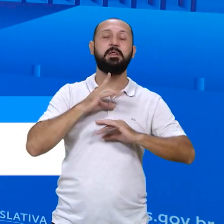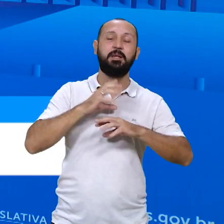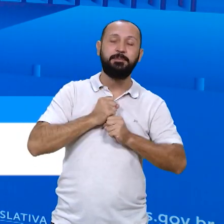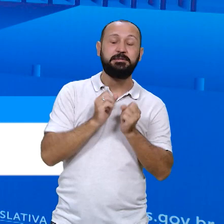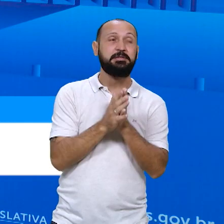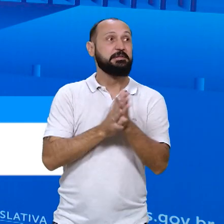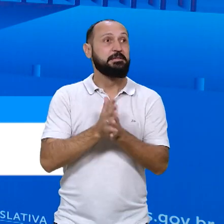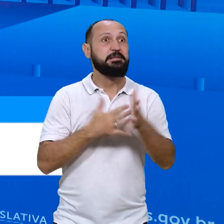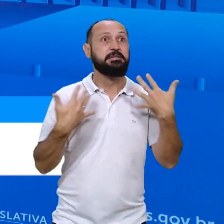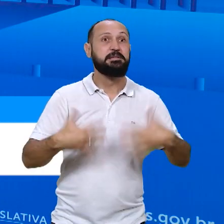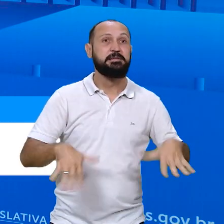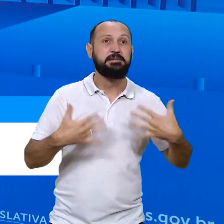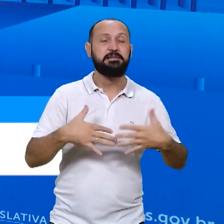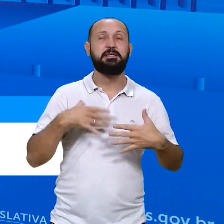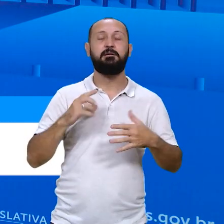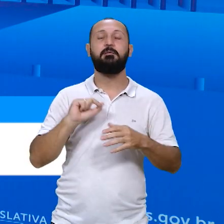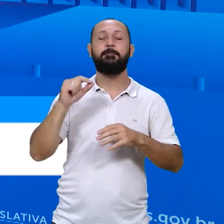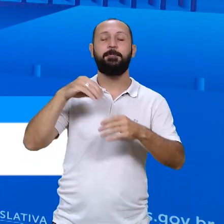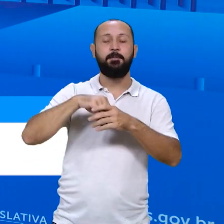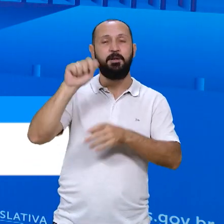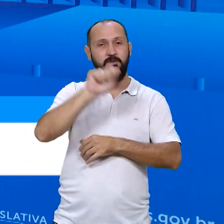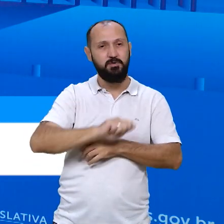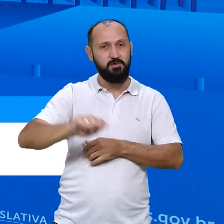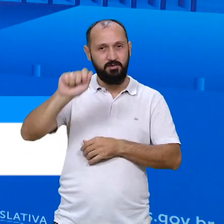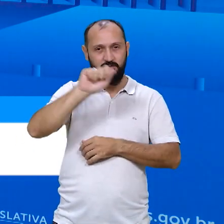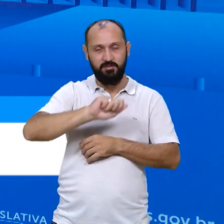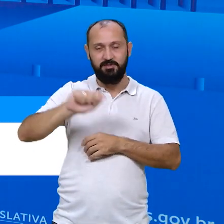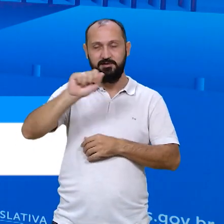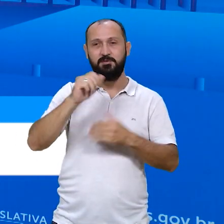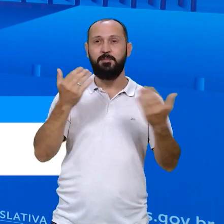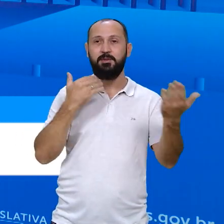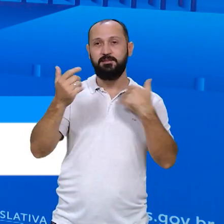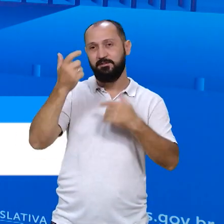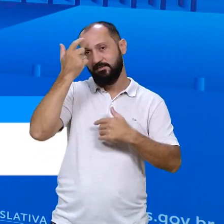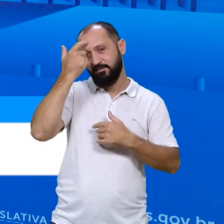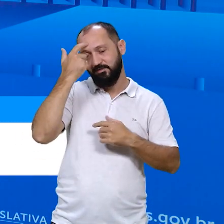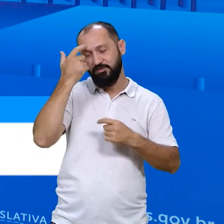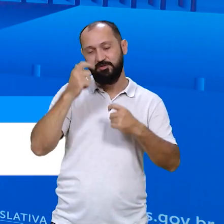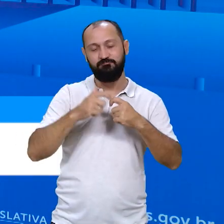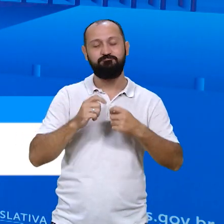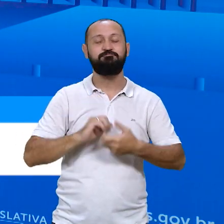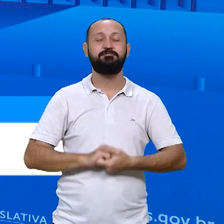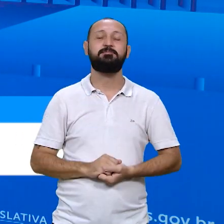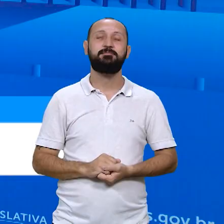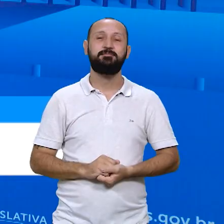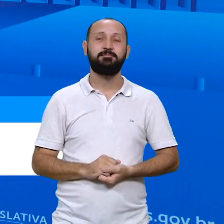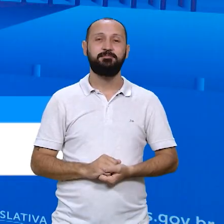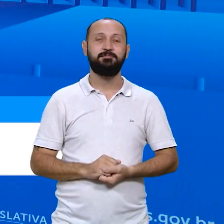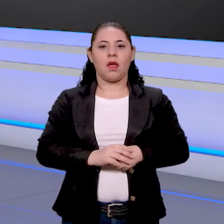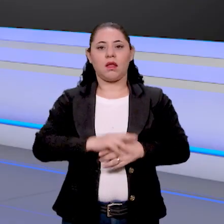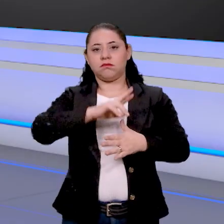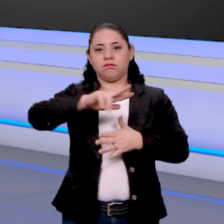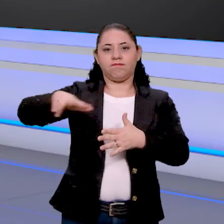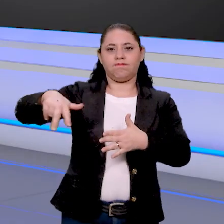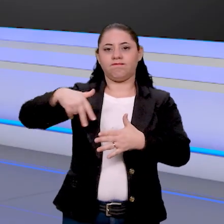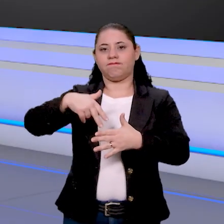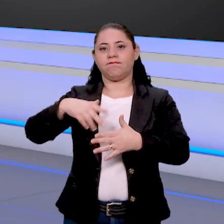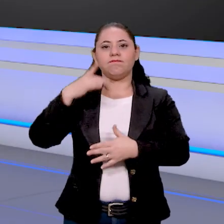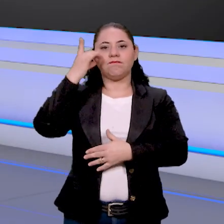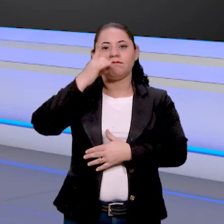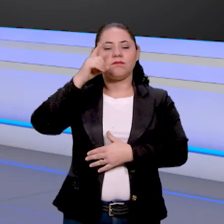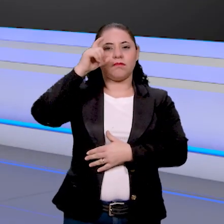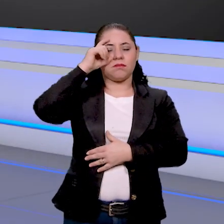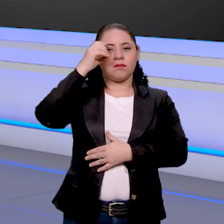transtornos mentais, como depressão e ansiedade, de acordo com a Associação Brasileira de Psiquiatria. Na tribuna,